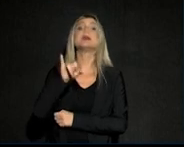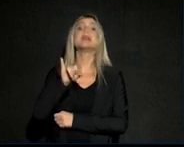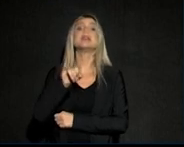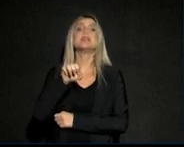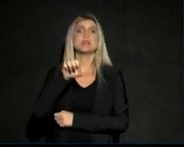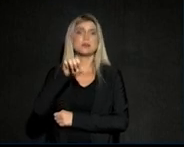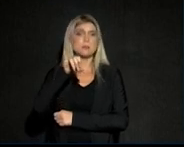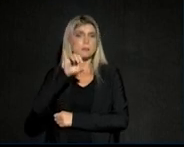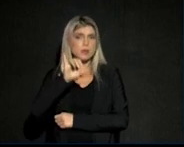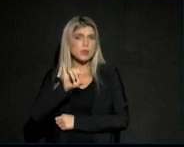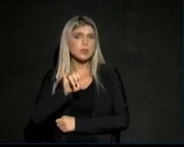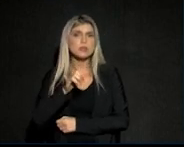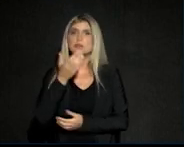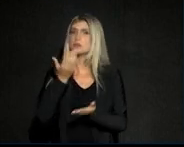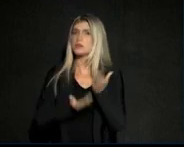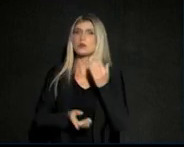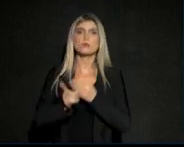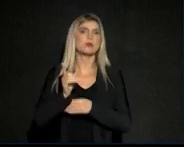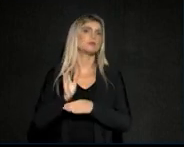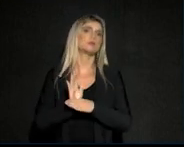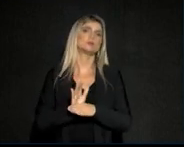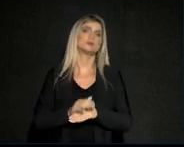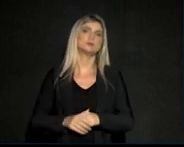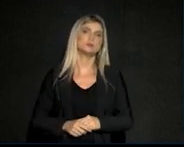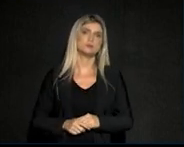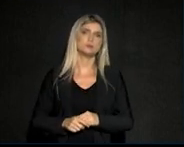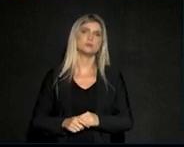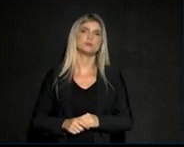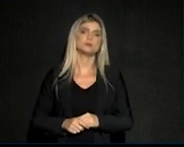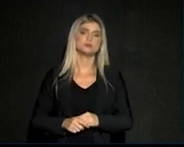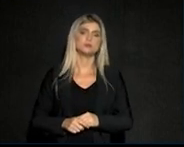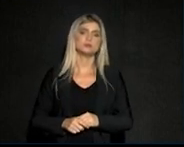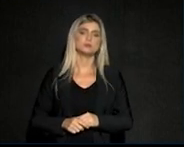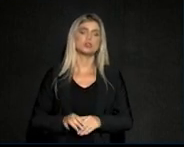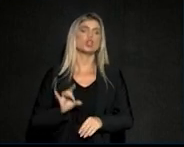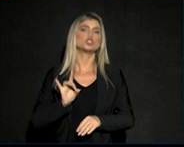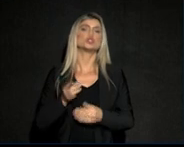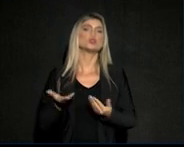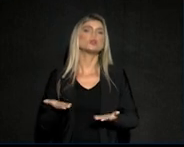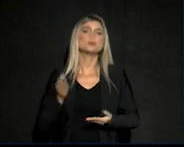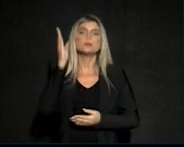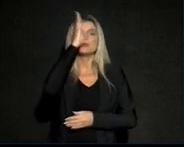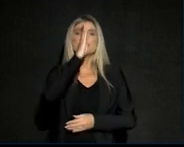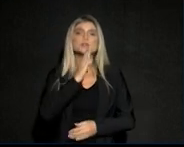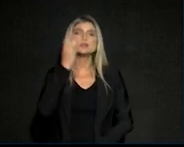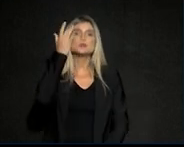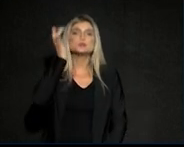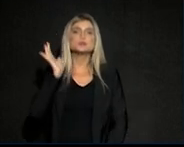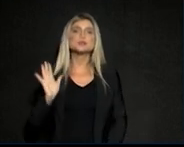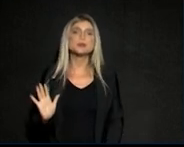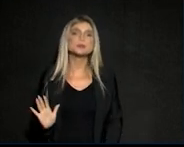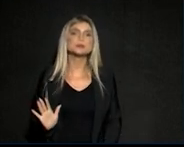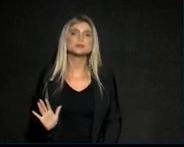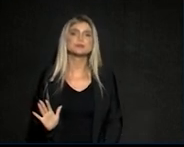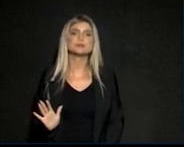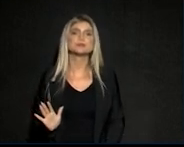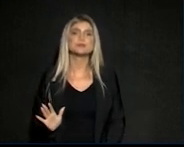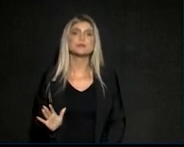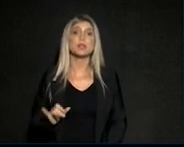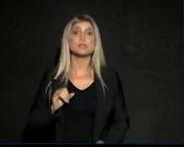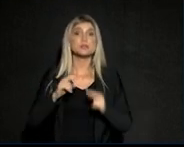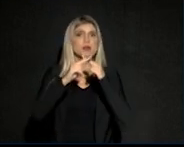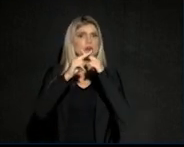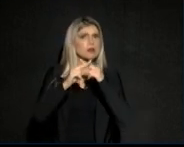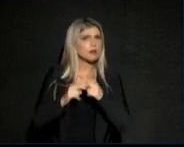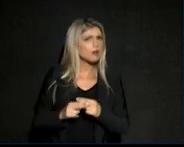empreendedor individual ele não perde o auxílio só que adivinha o brasileiro não sabe disso então se se não é a